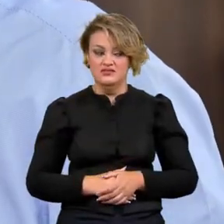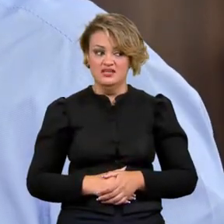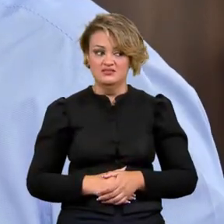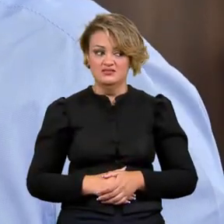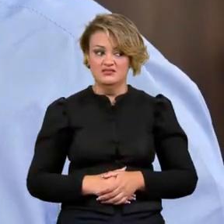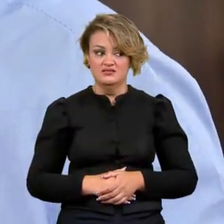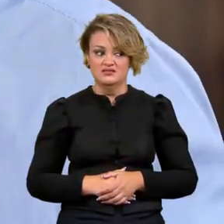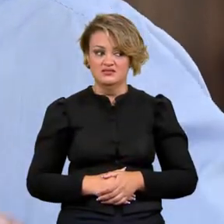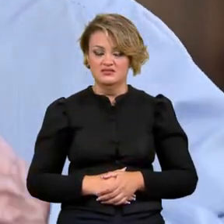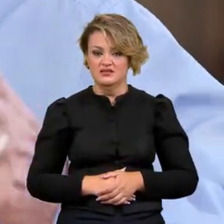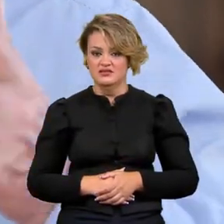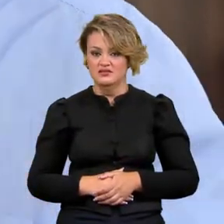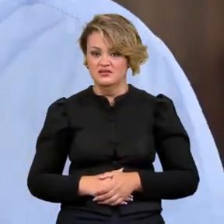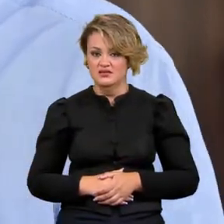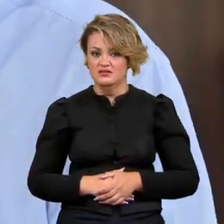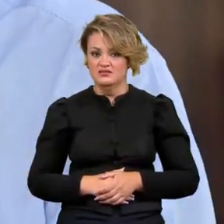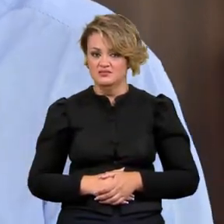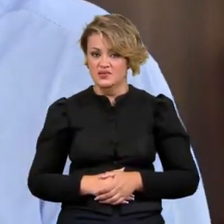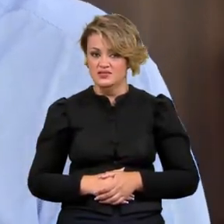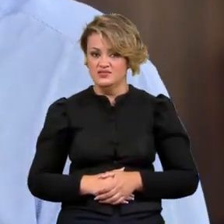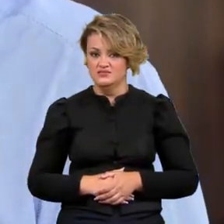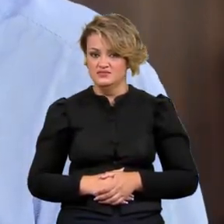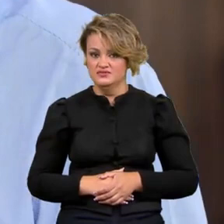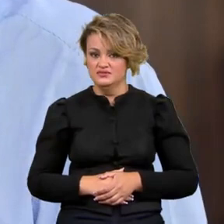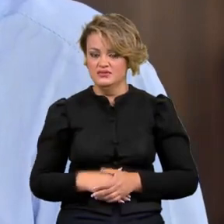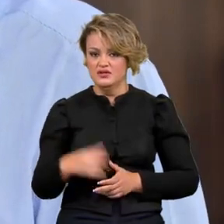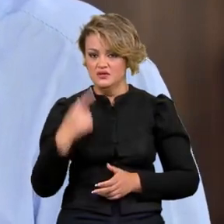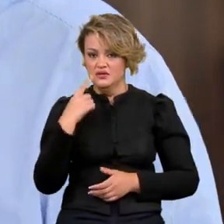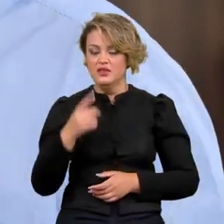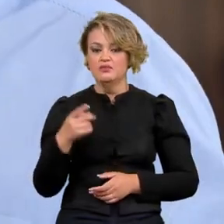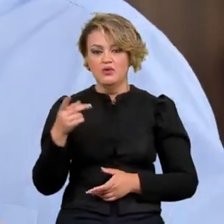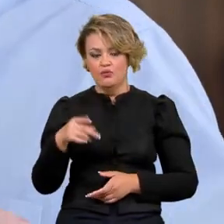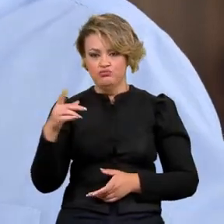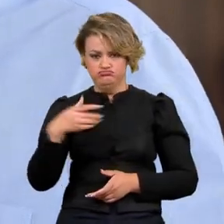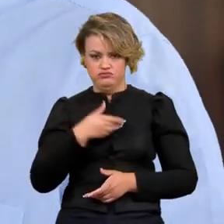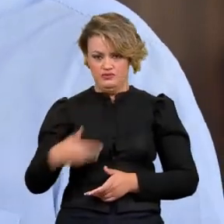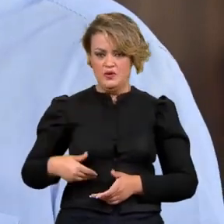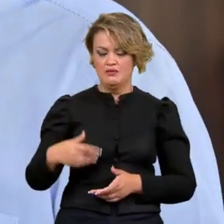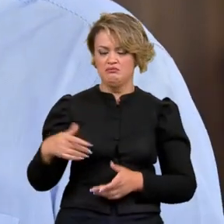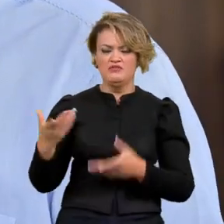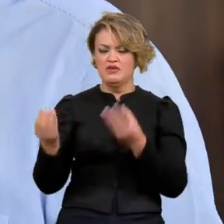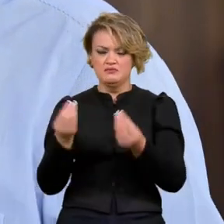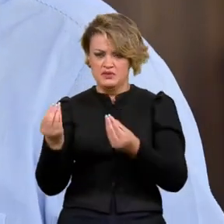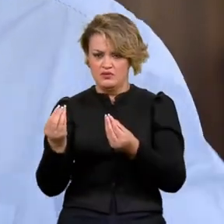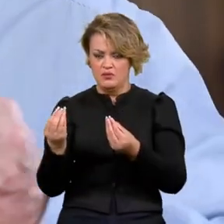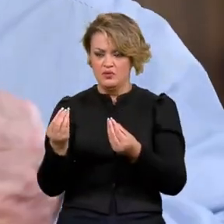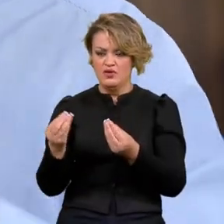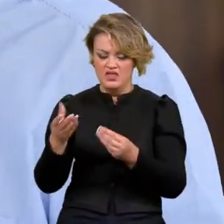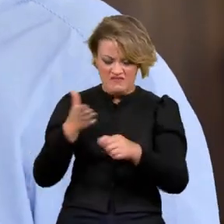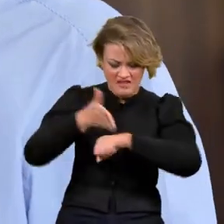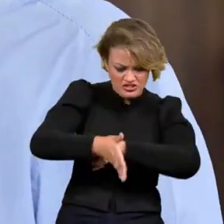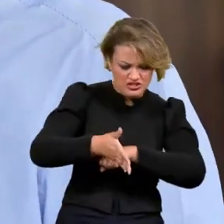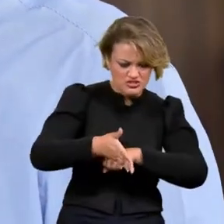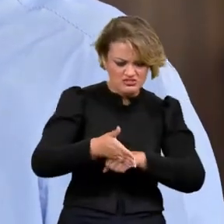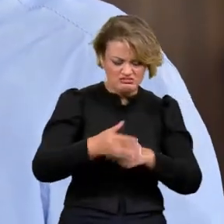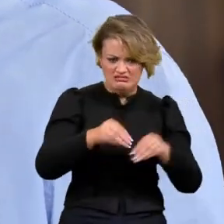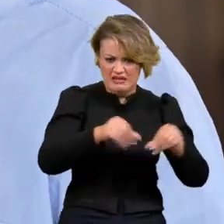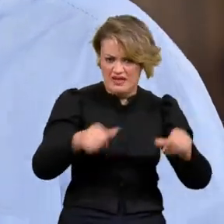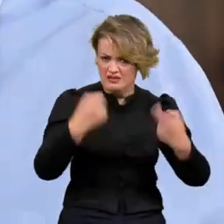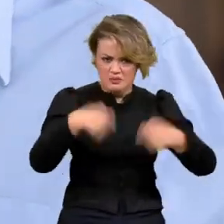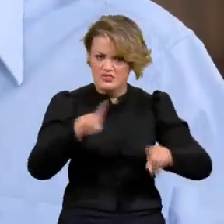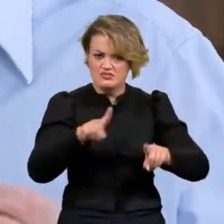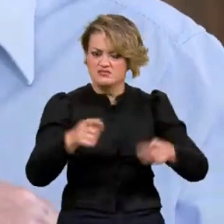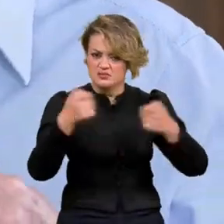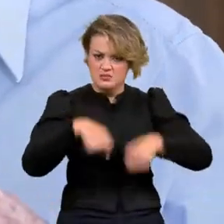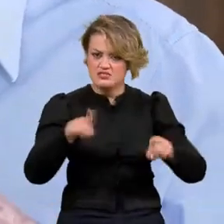ter Xerife do Paulo não precisa mais invade Terra Olha só quem faz o levantamento da terra improdutível Incra